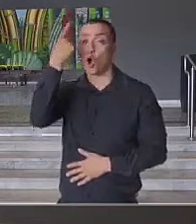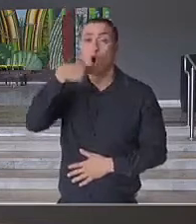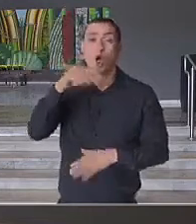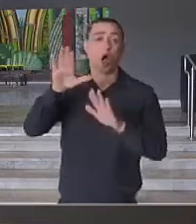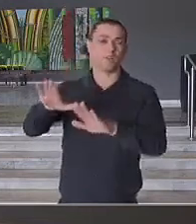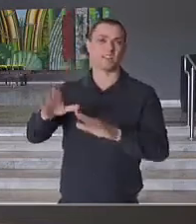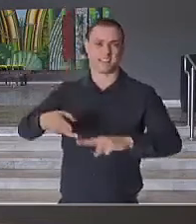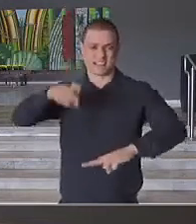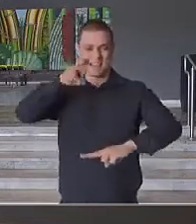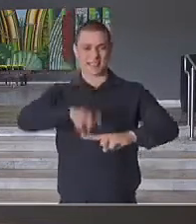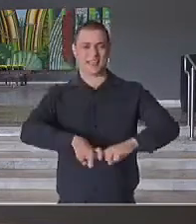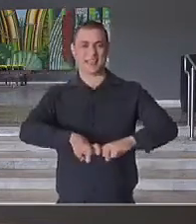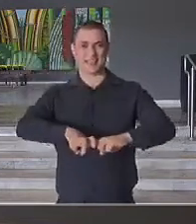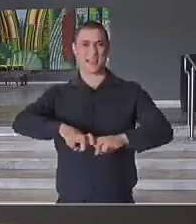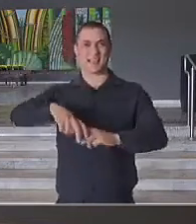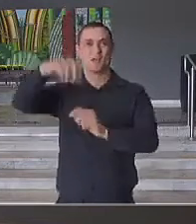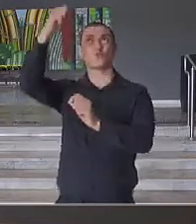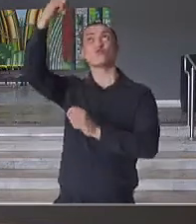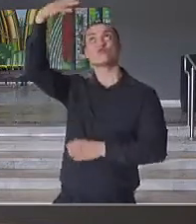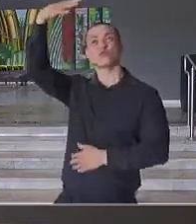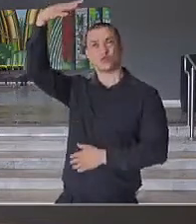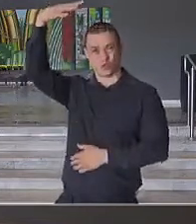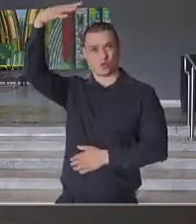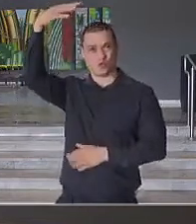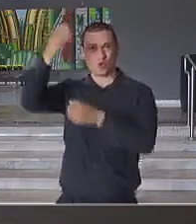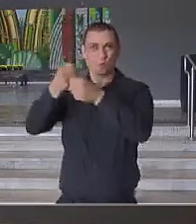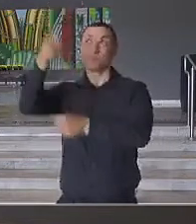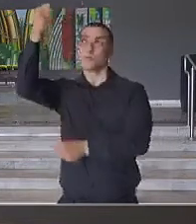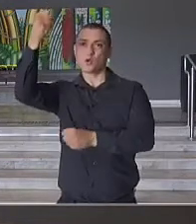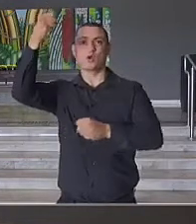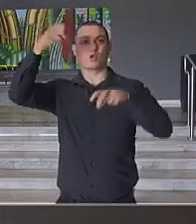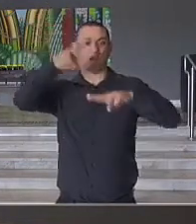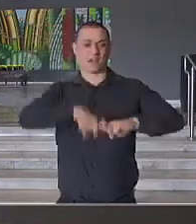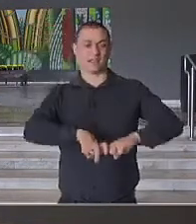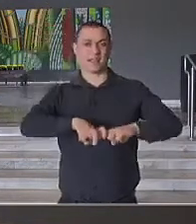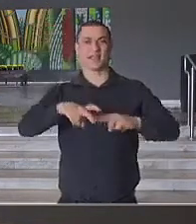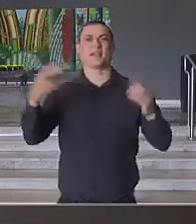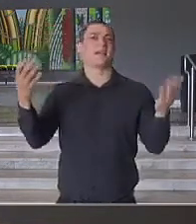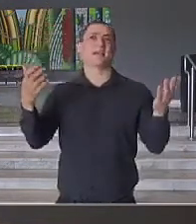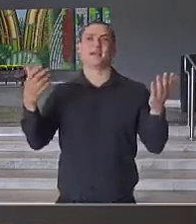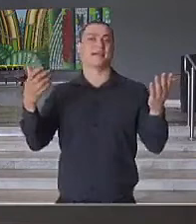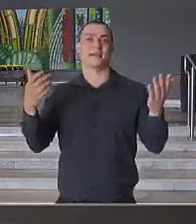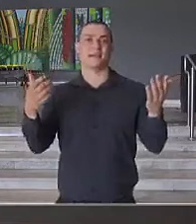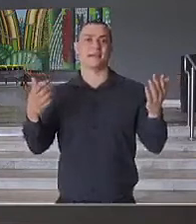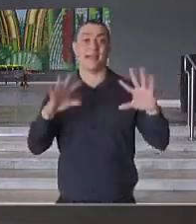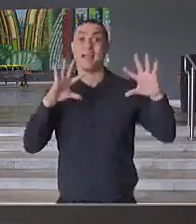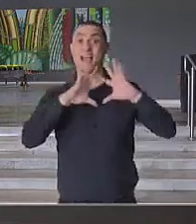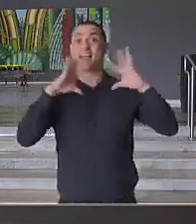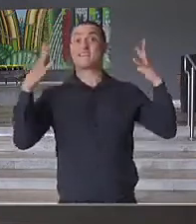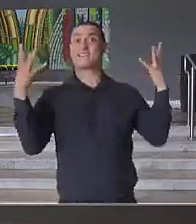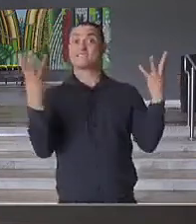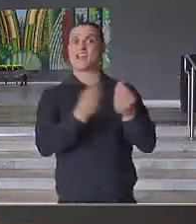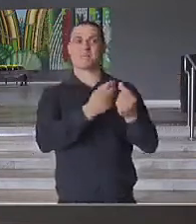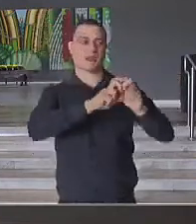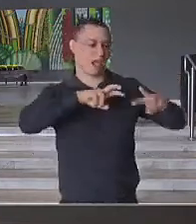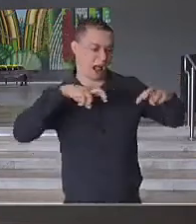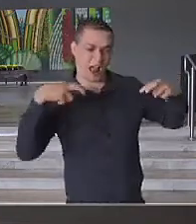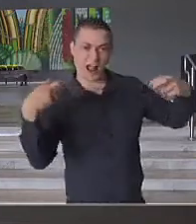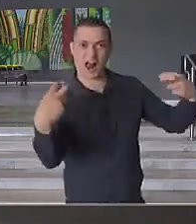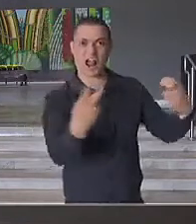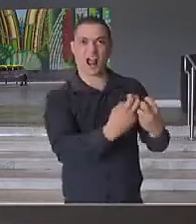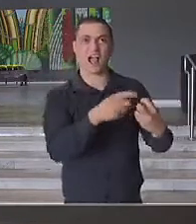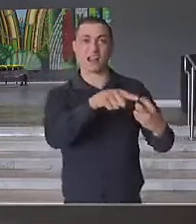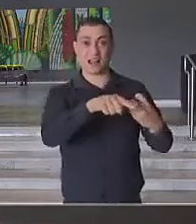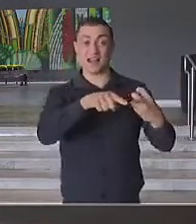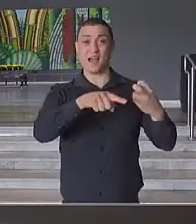de cadeiras, o uso de guarda-sol, o uso de famílias se aglomerarem, a